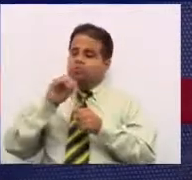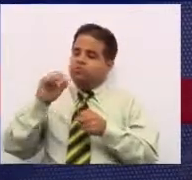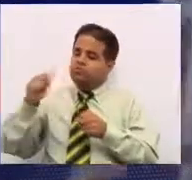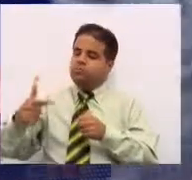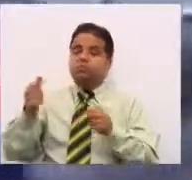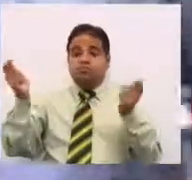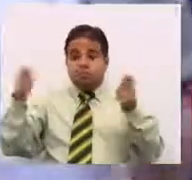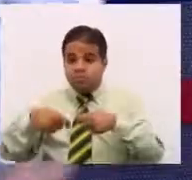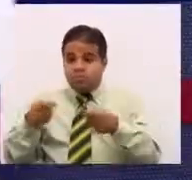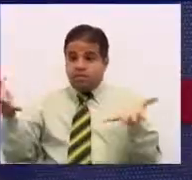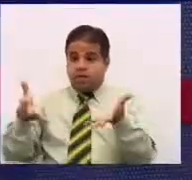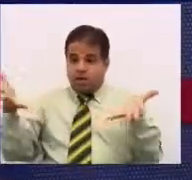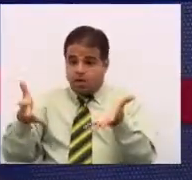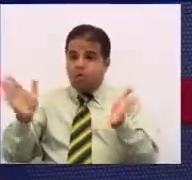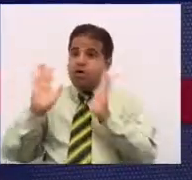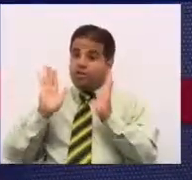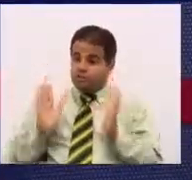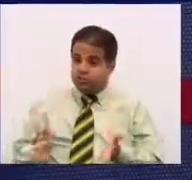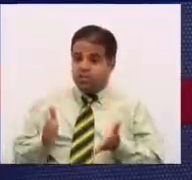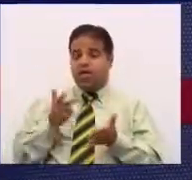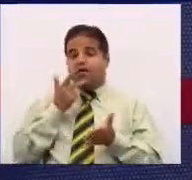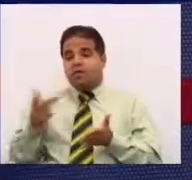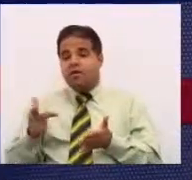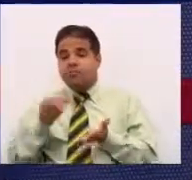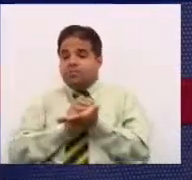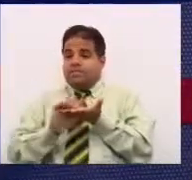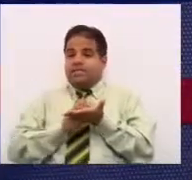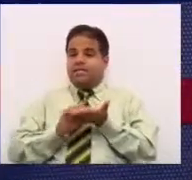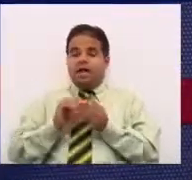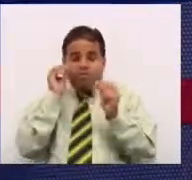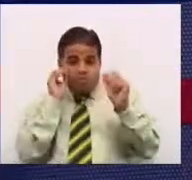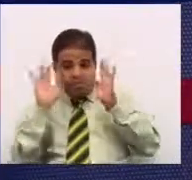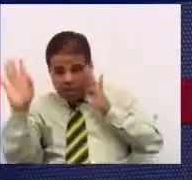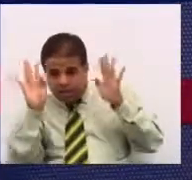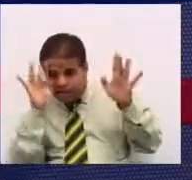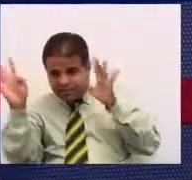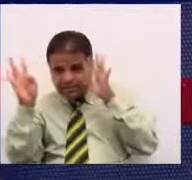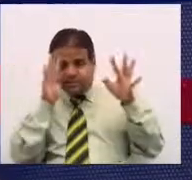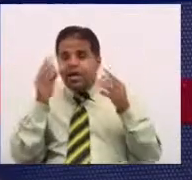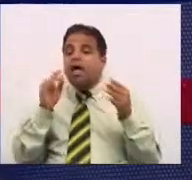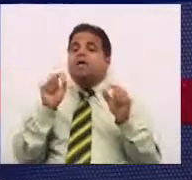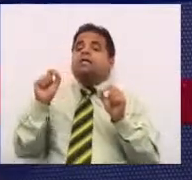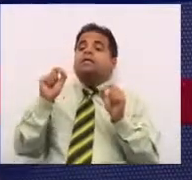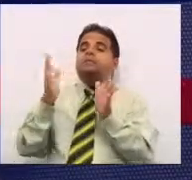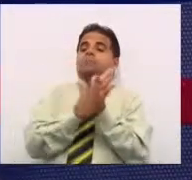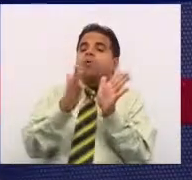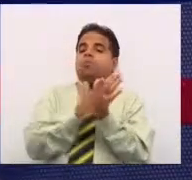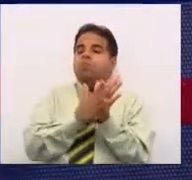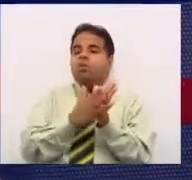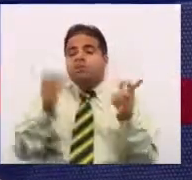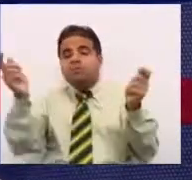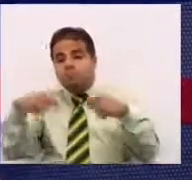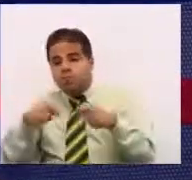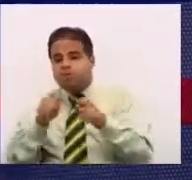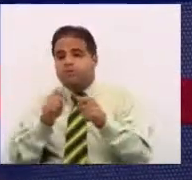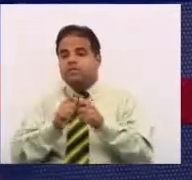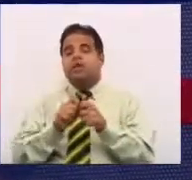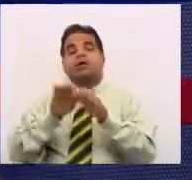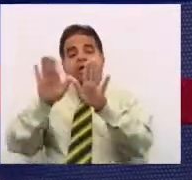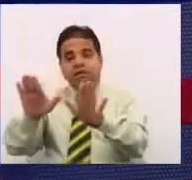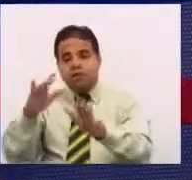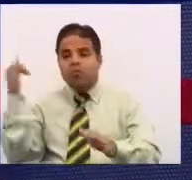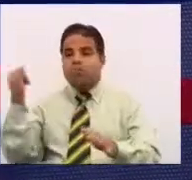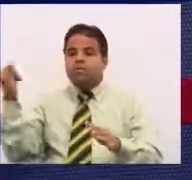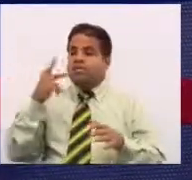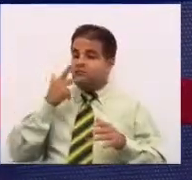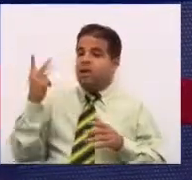então, agora, como já disse o secretário, pensar efetivamente que propostas precisam ser feitas. Então, é importante dizer